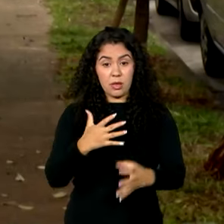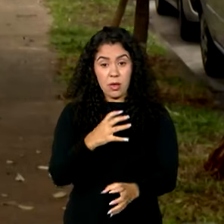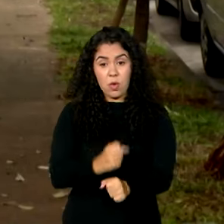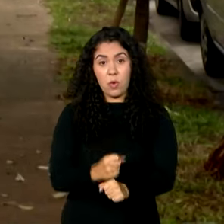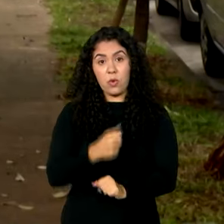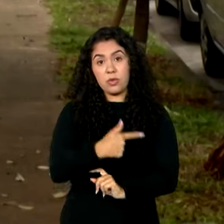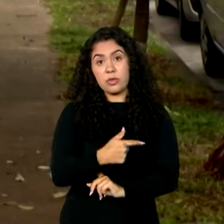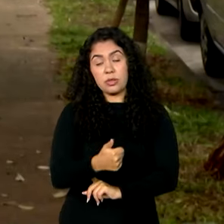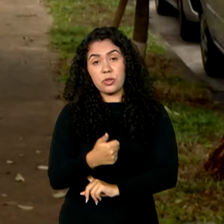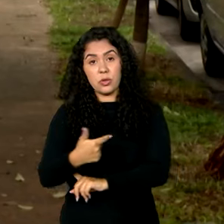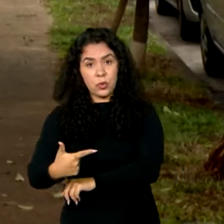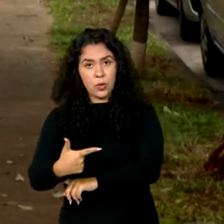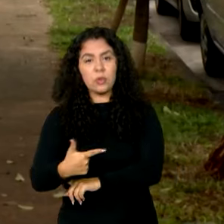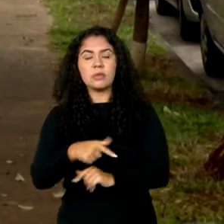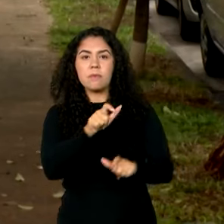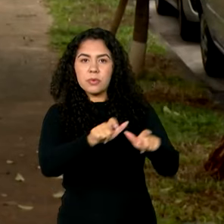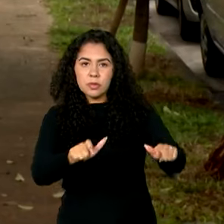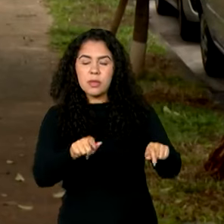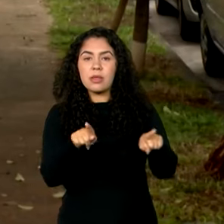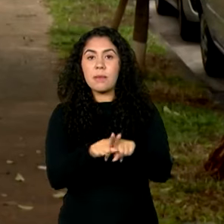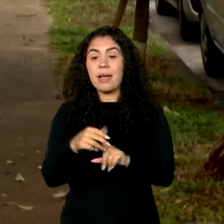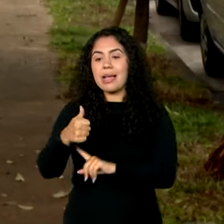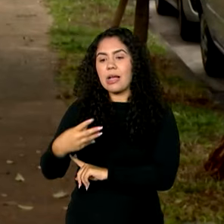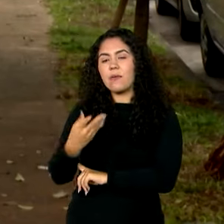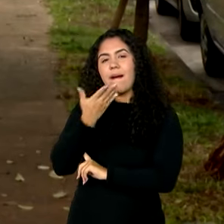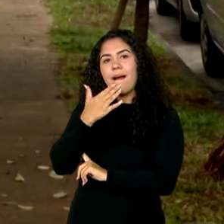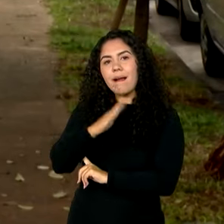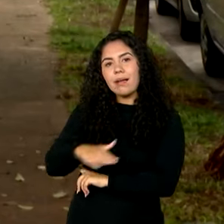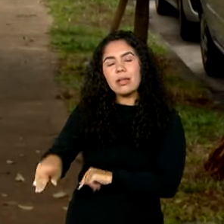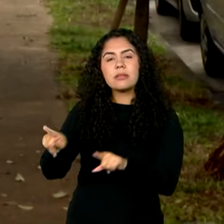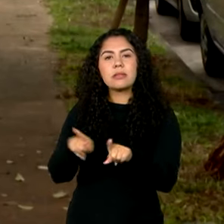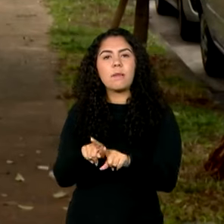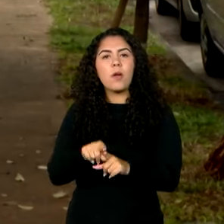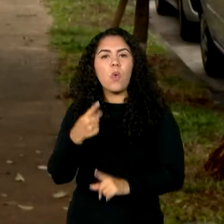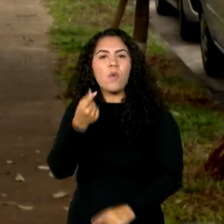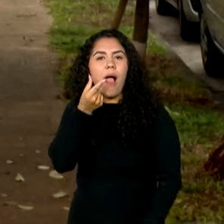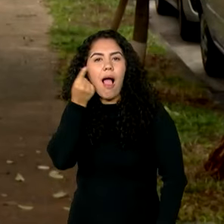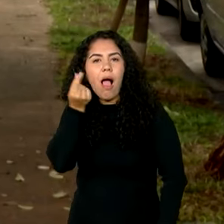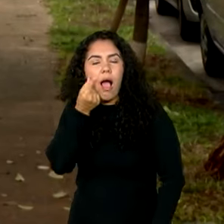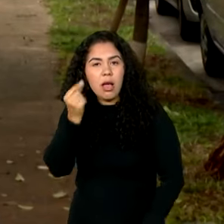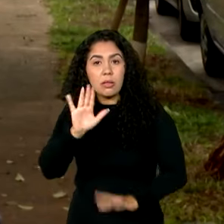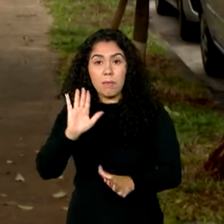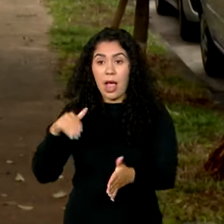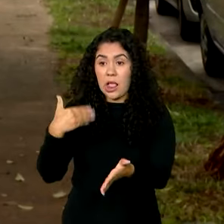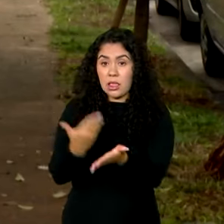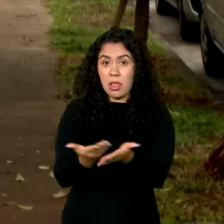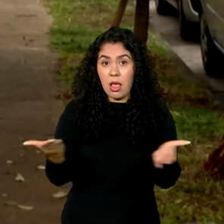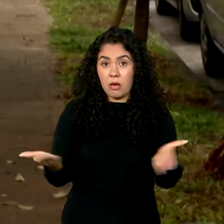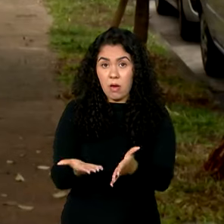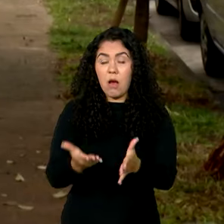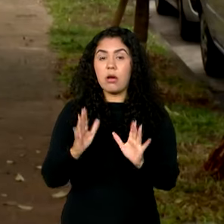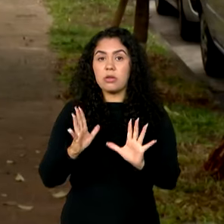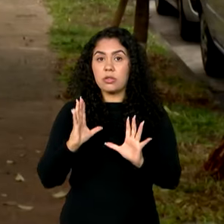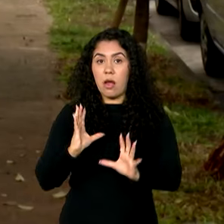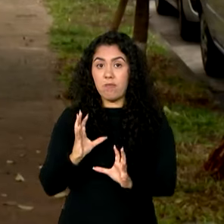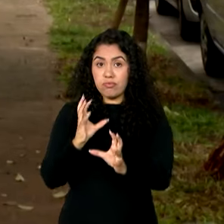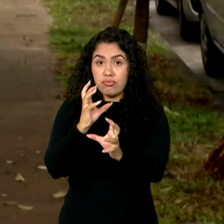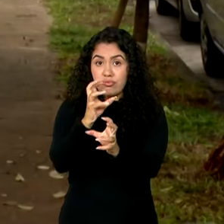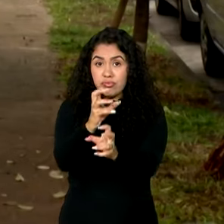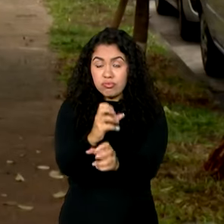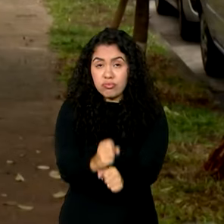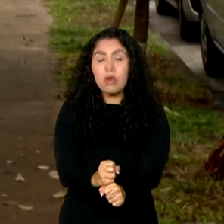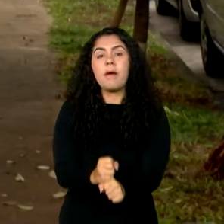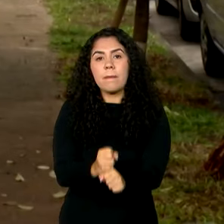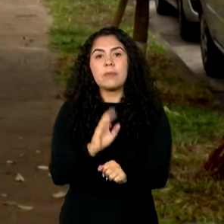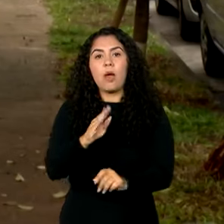nesta viagem, sendo 14 crianças, além de um gato. Até o momento, a chamada Operação Raízes do Cedro do governo federal